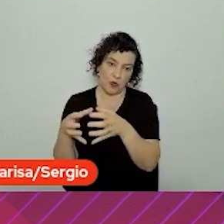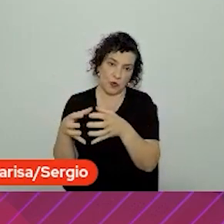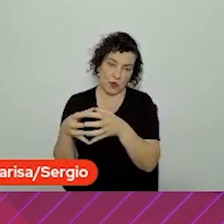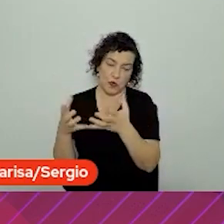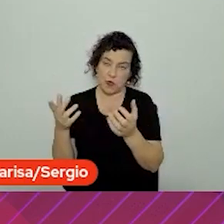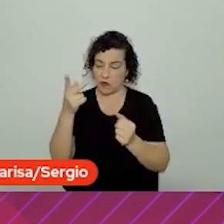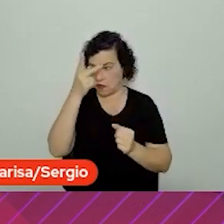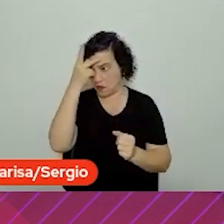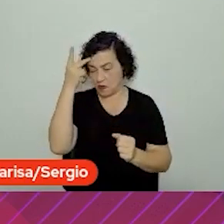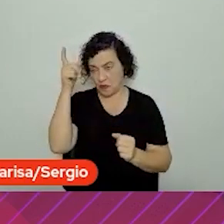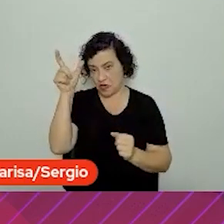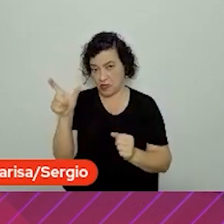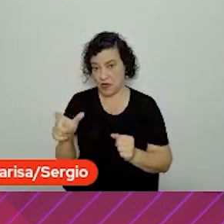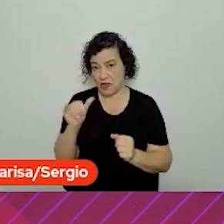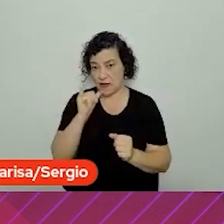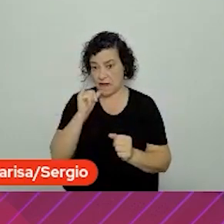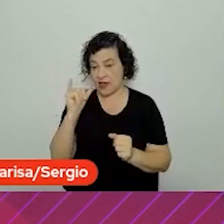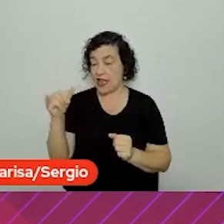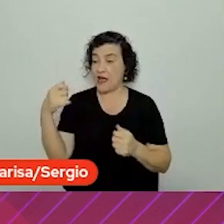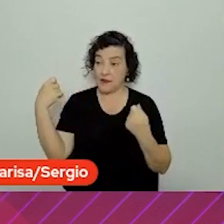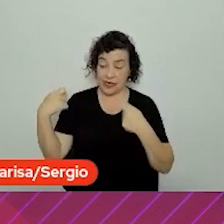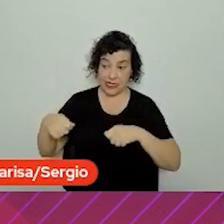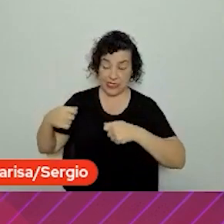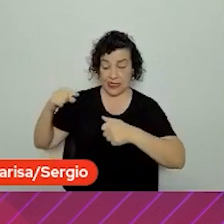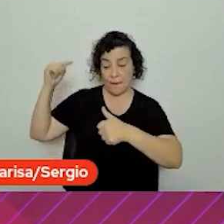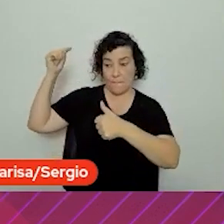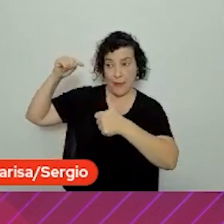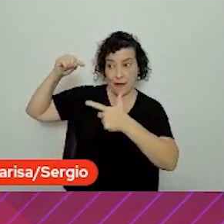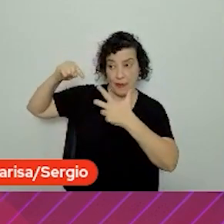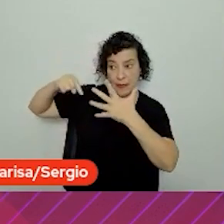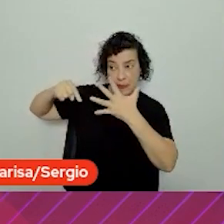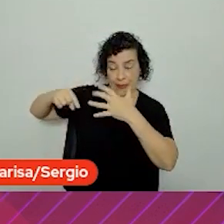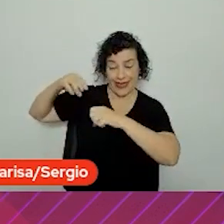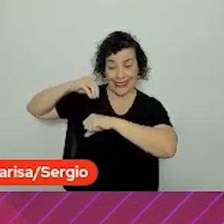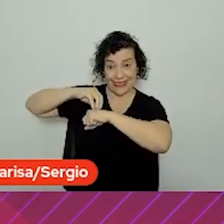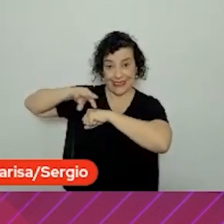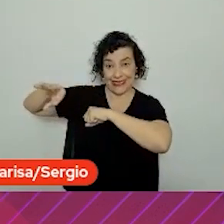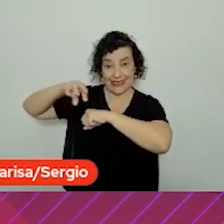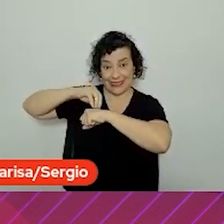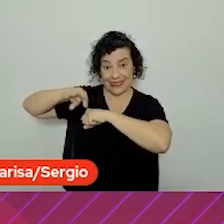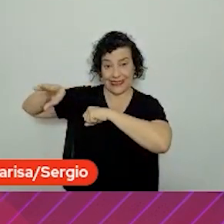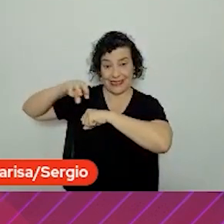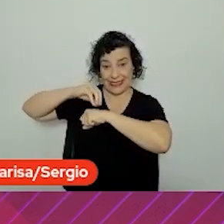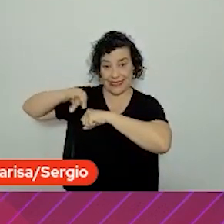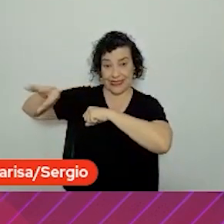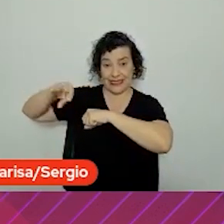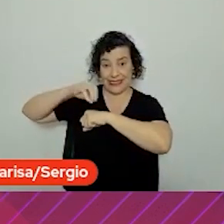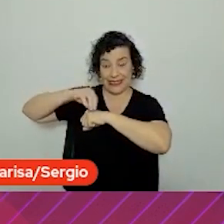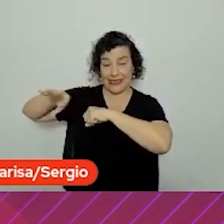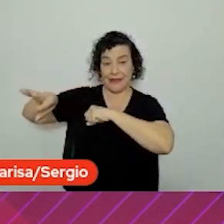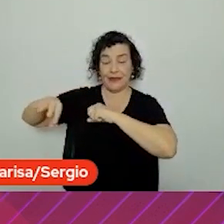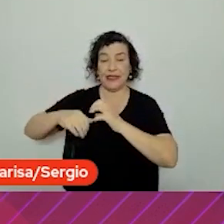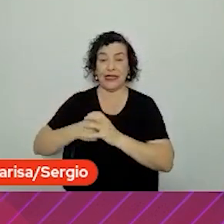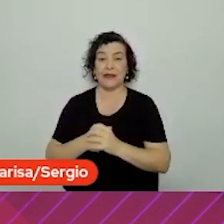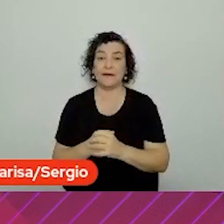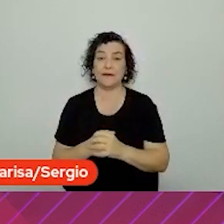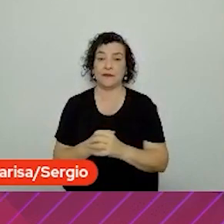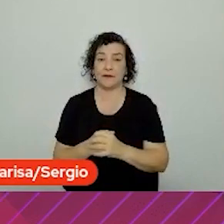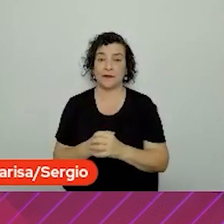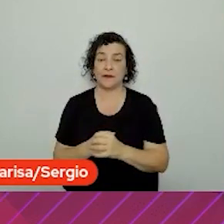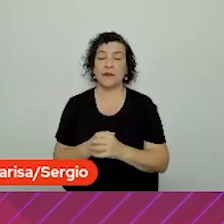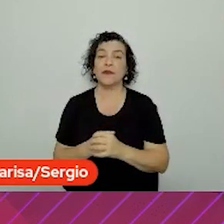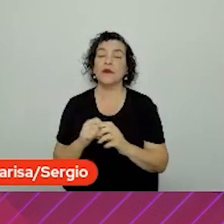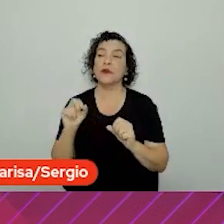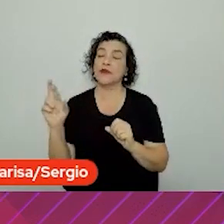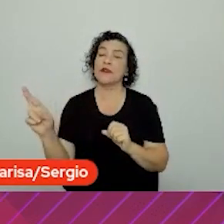pessoa, e falar assim: "Não, você tem que fazer desse jeito aqui. Você tem que adotar essa prática, porque é isso aqui que vai resolver o